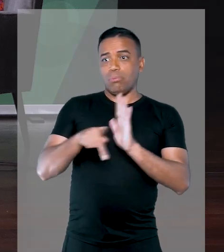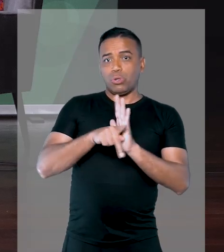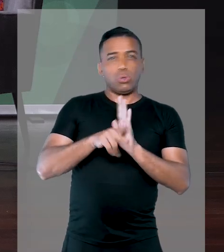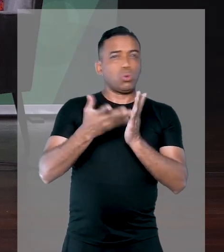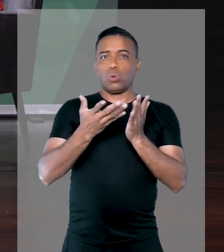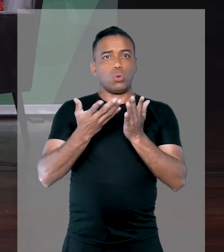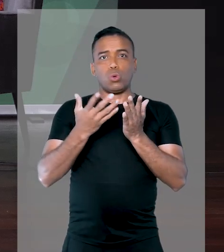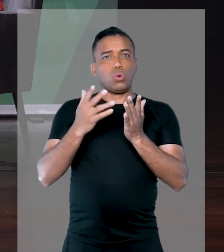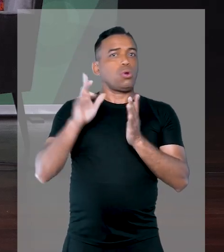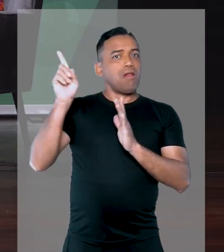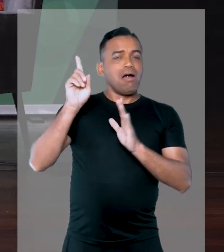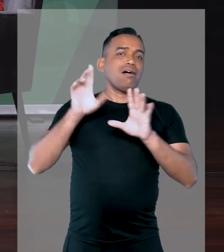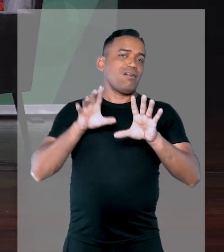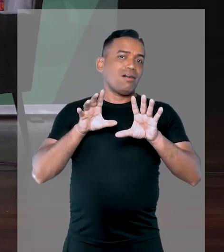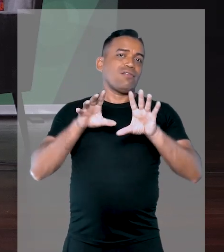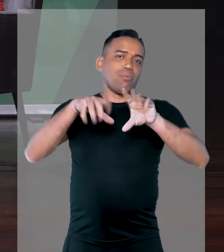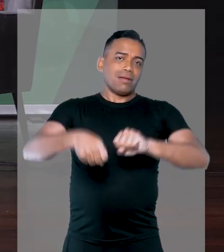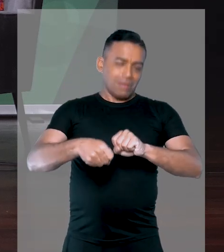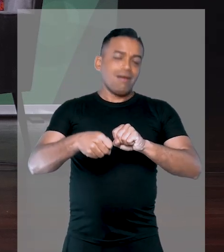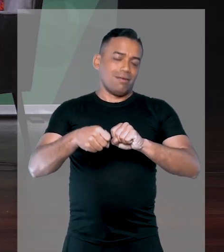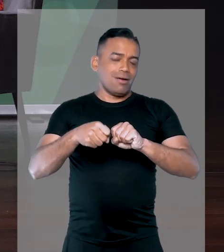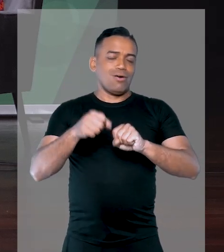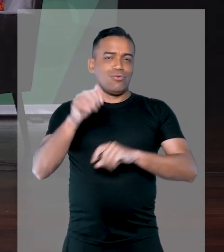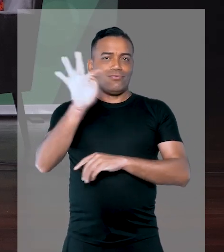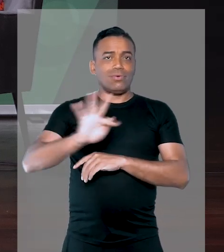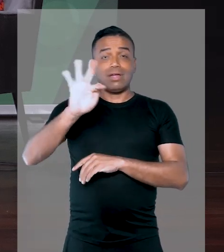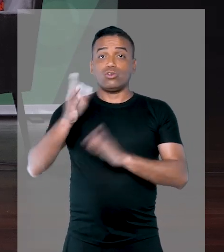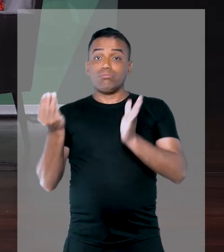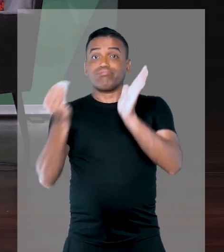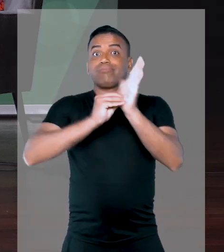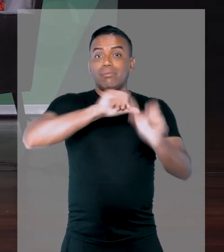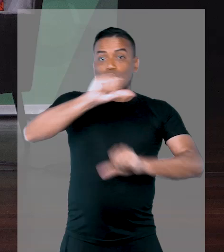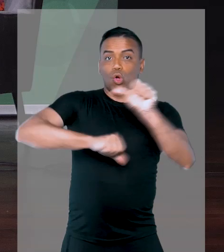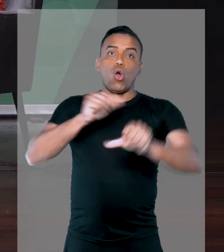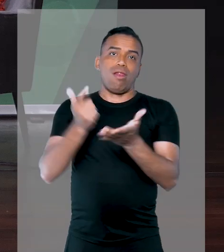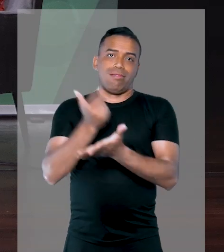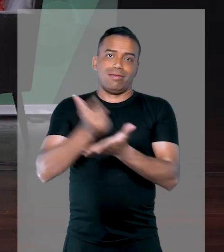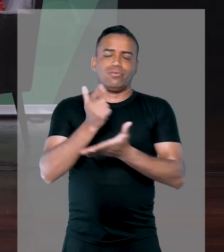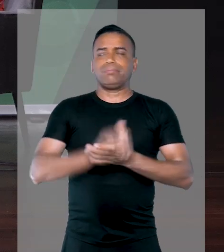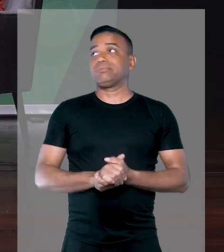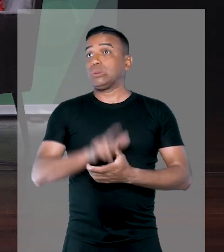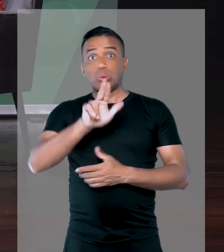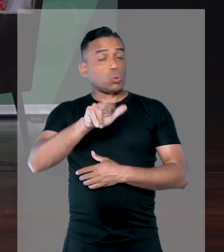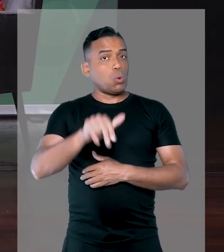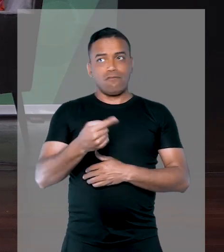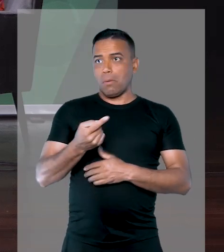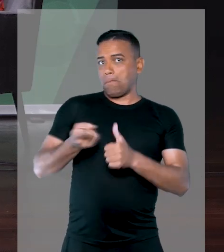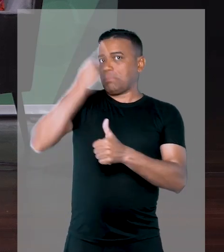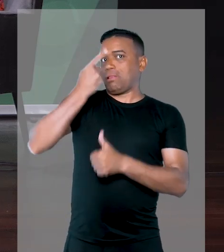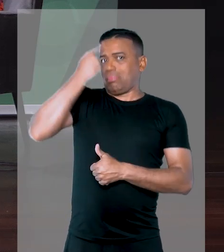a gente conta também como que ele veio parar aí no livro. Então, nunca foi minha primeira